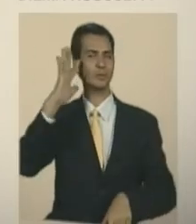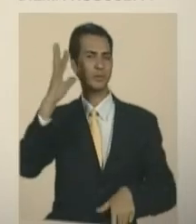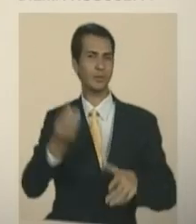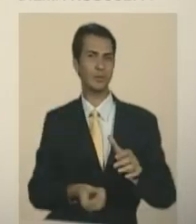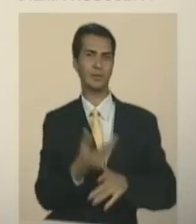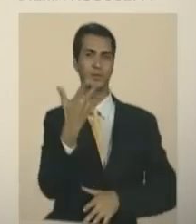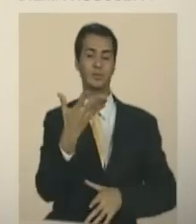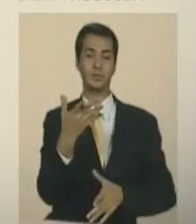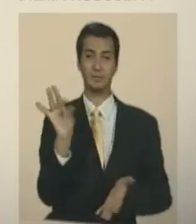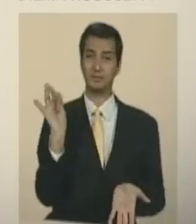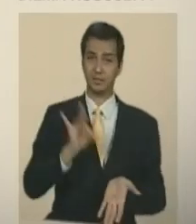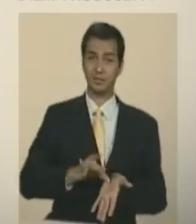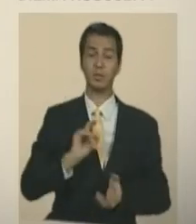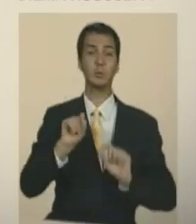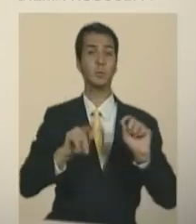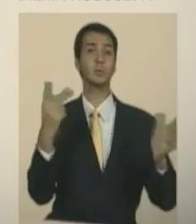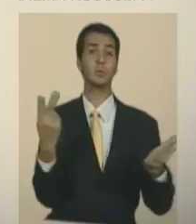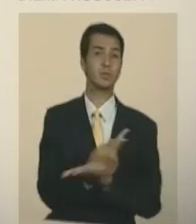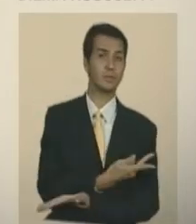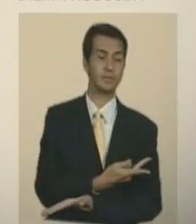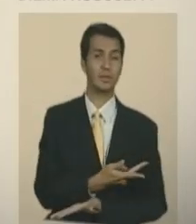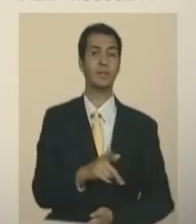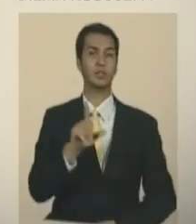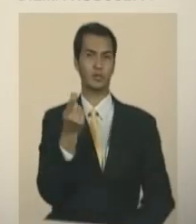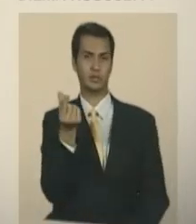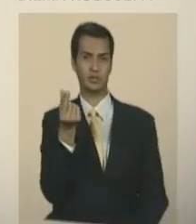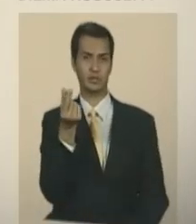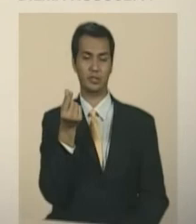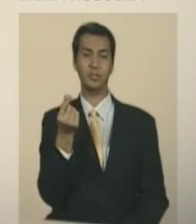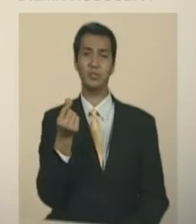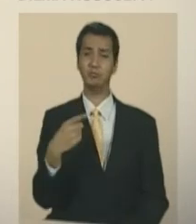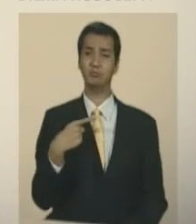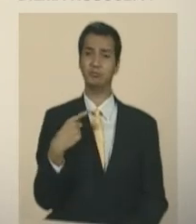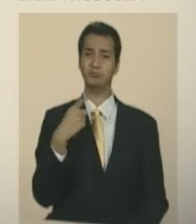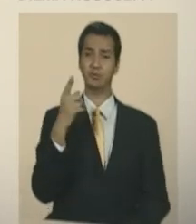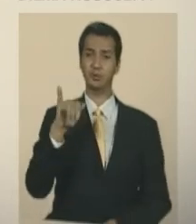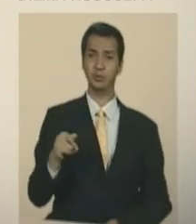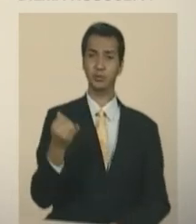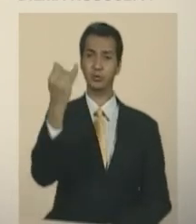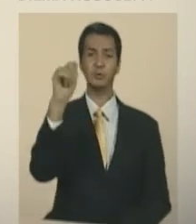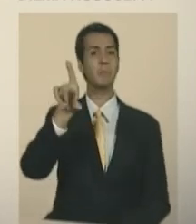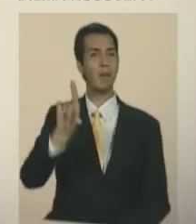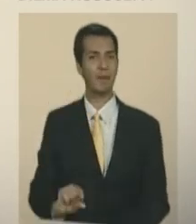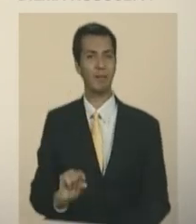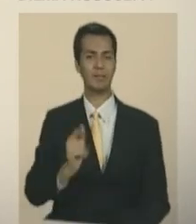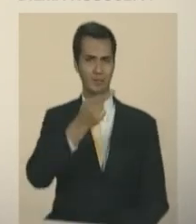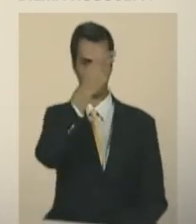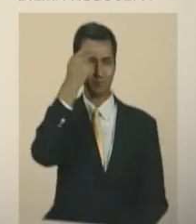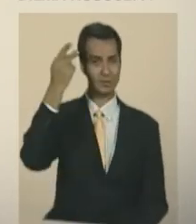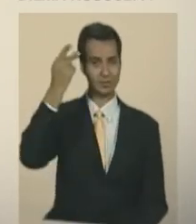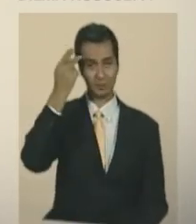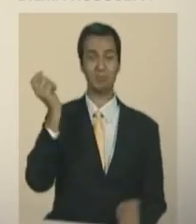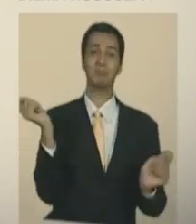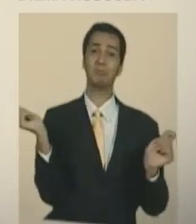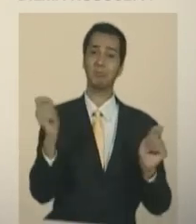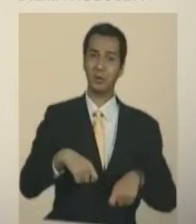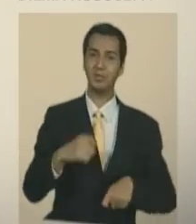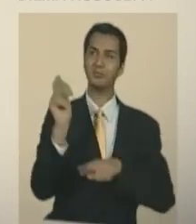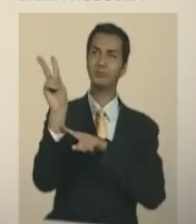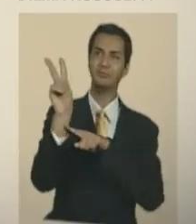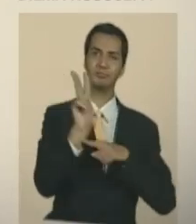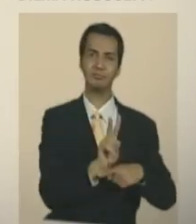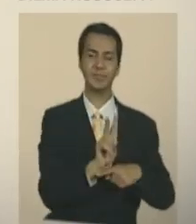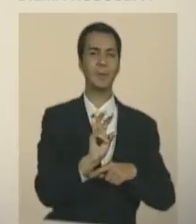na verdade o que acontece é que o dinheiro ficou barato e as pessoas puderam então com ele